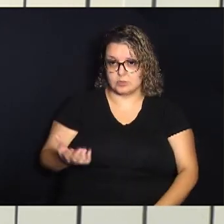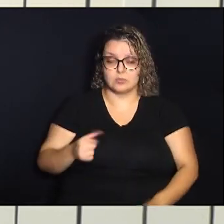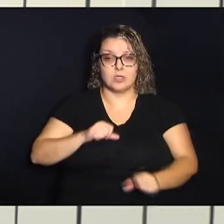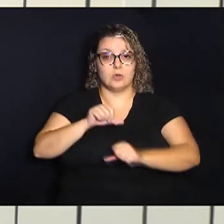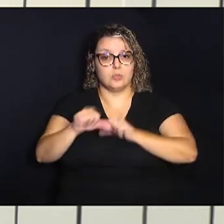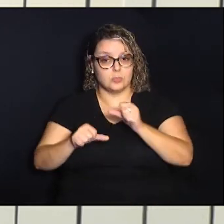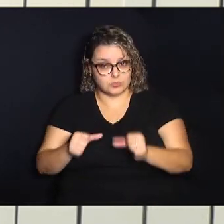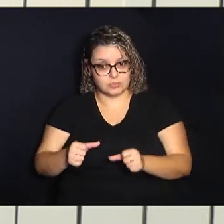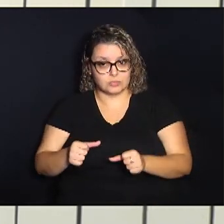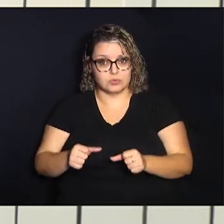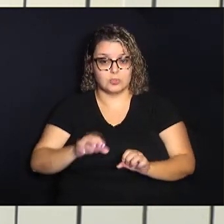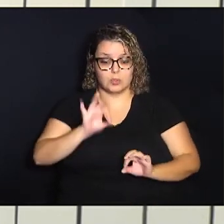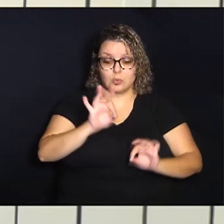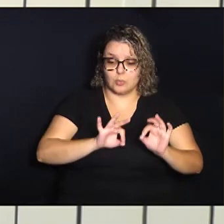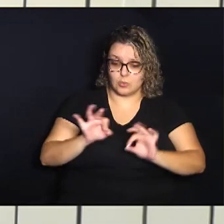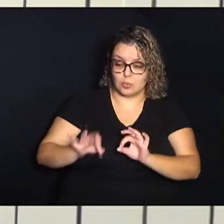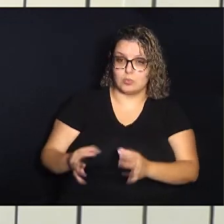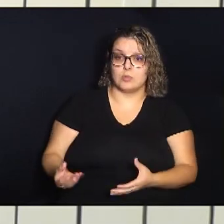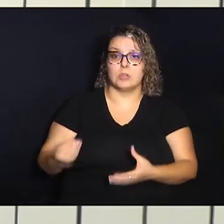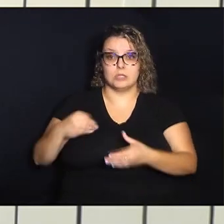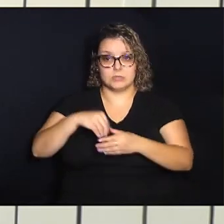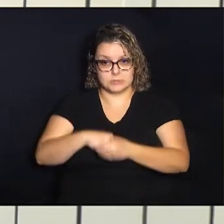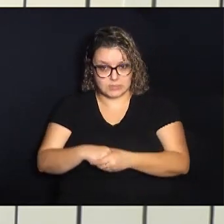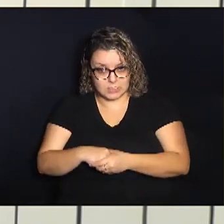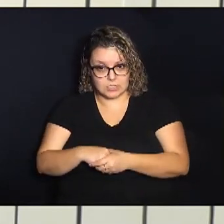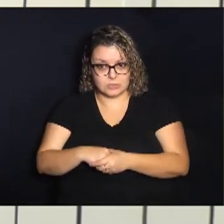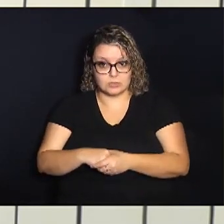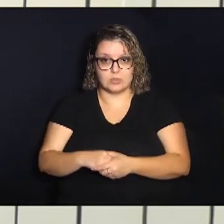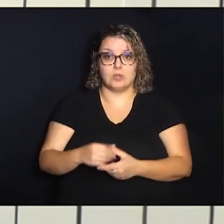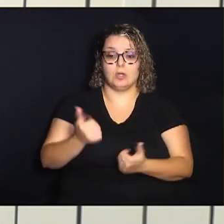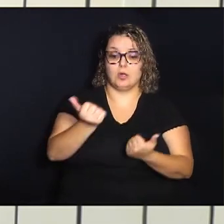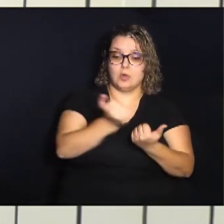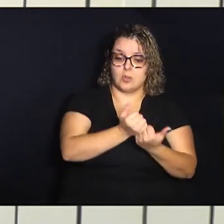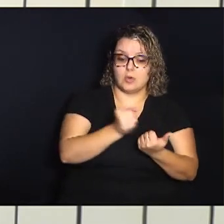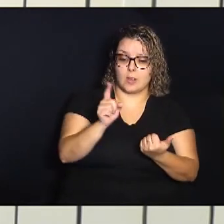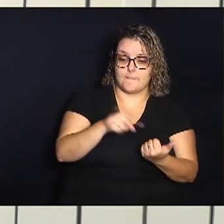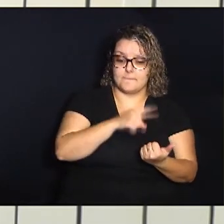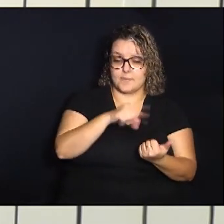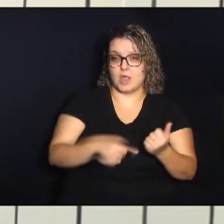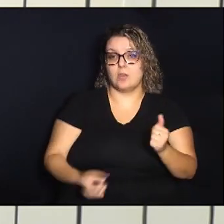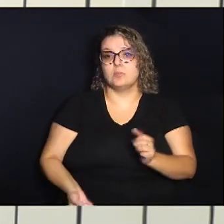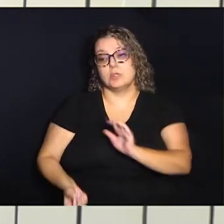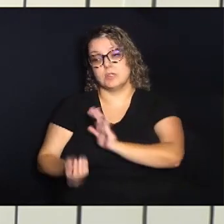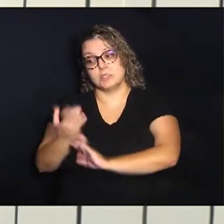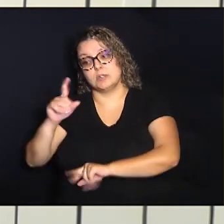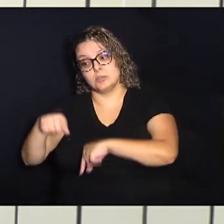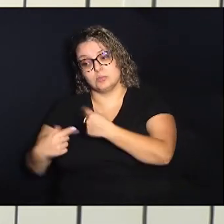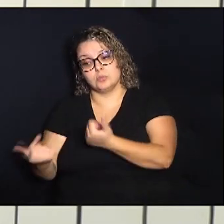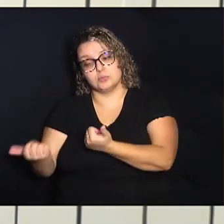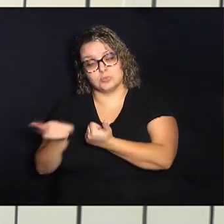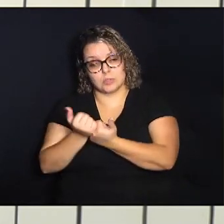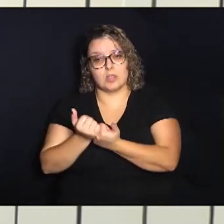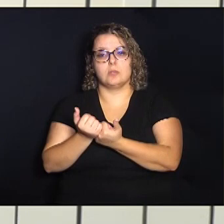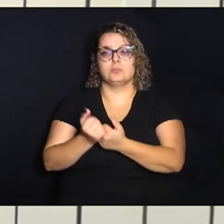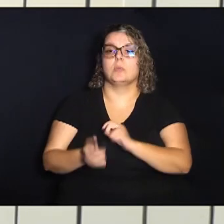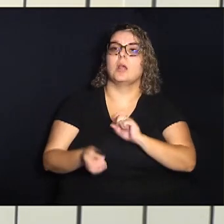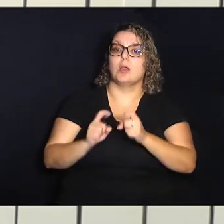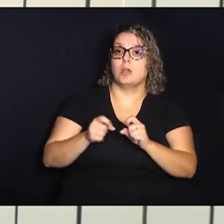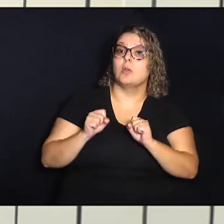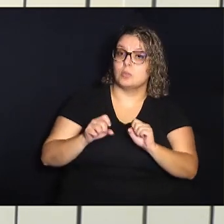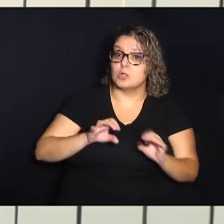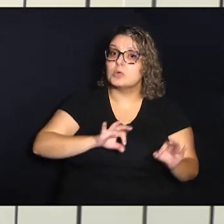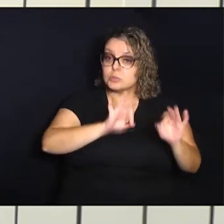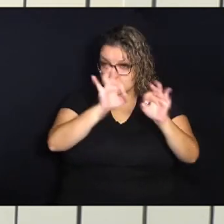alterando organizações internas, extinguindo alguns cargos e criando outros. A reunião pode ser